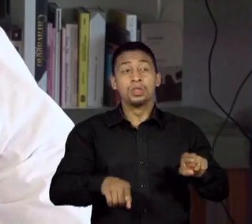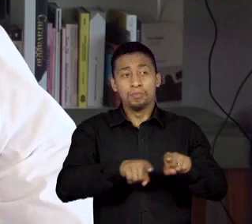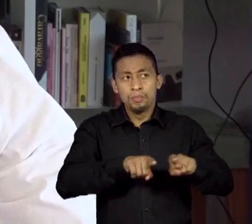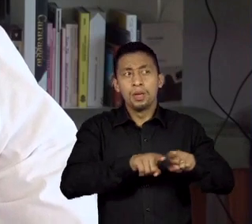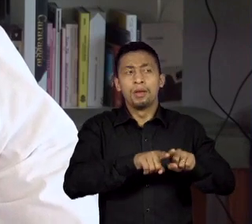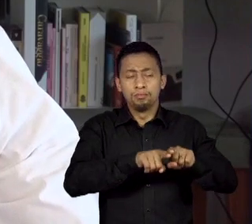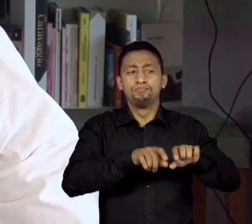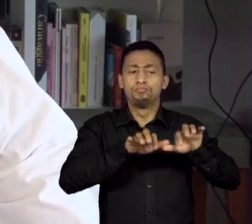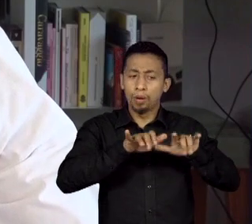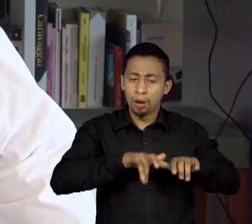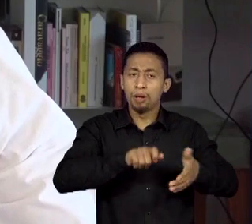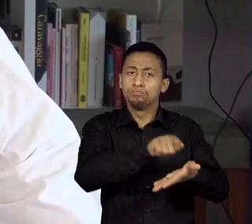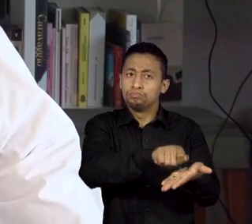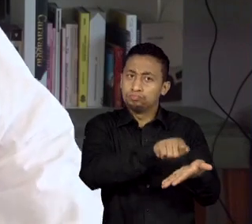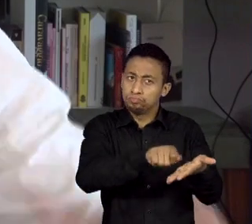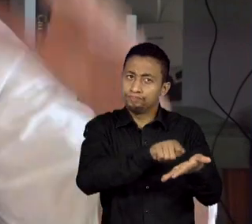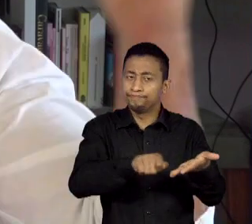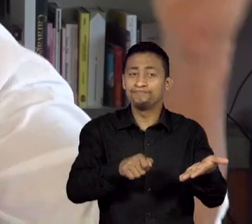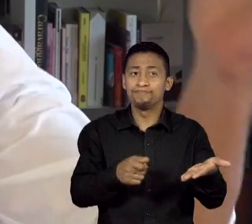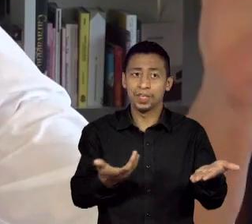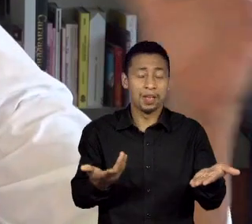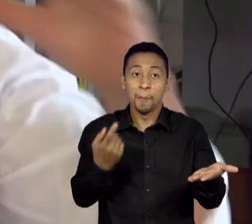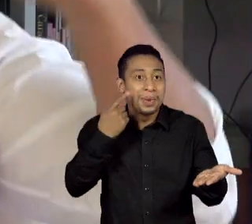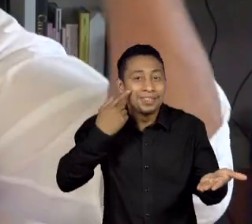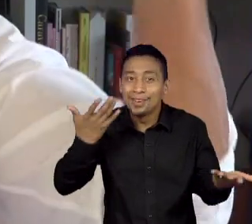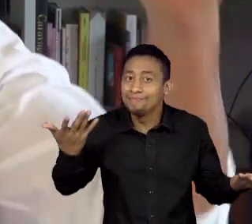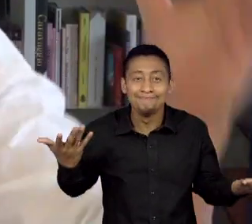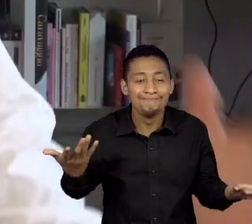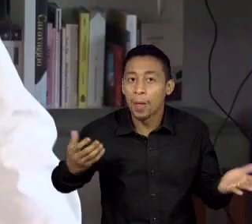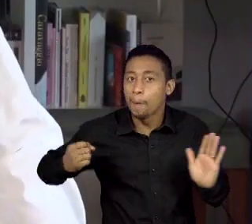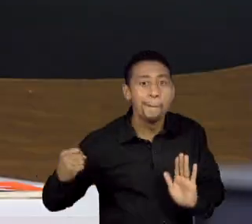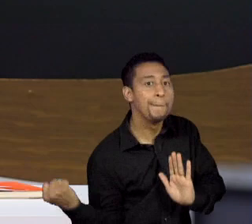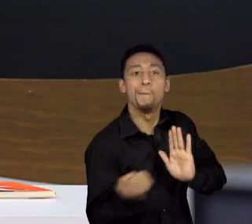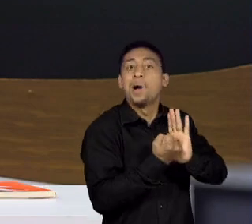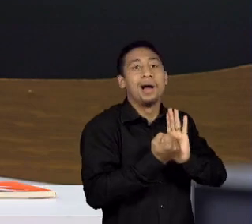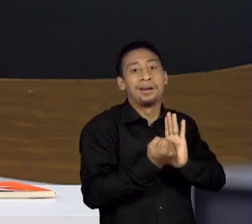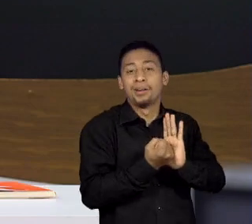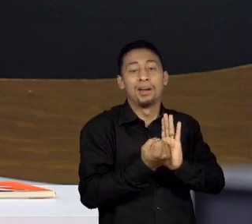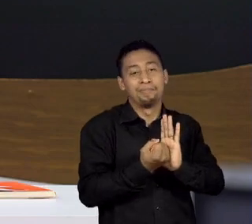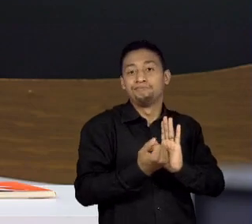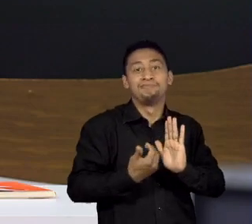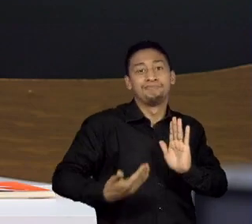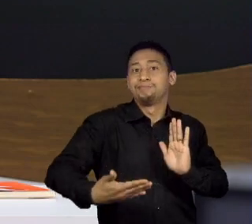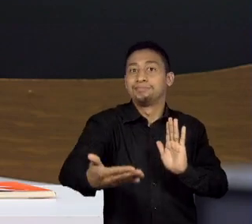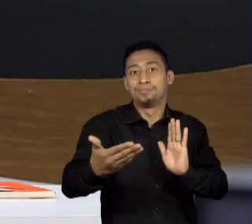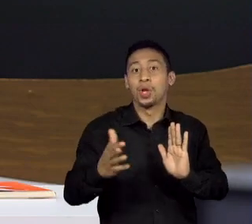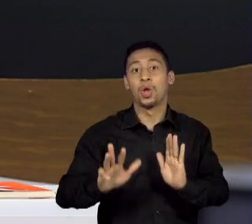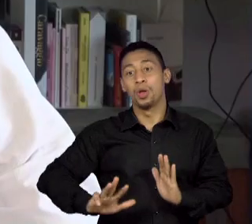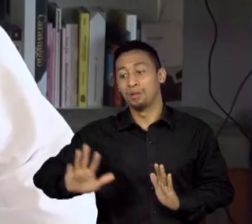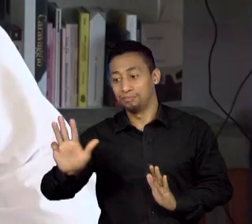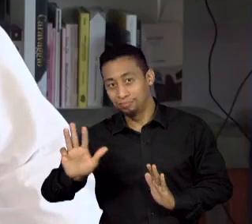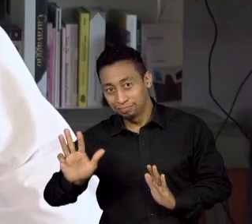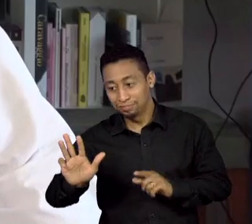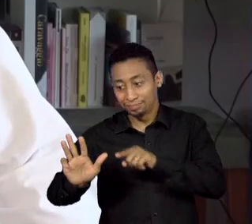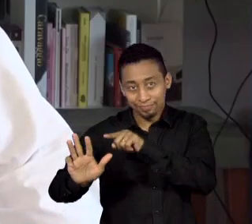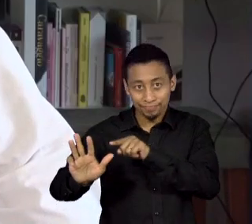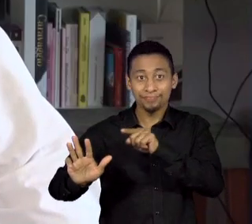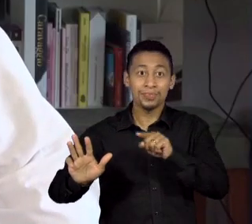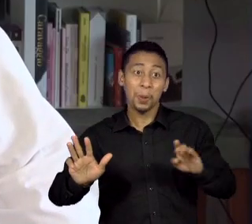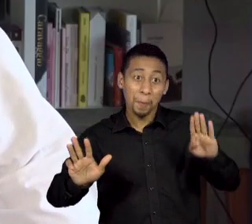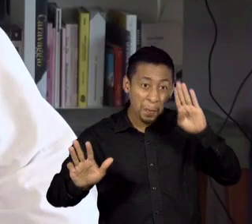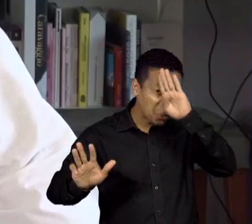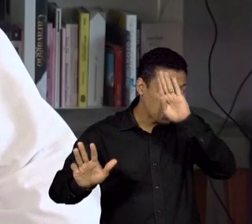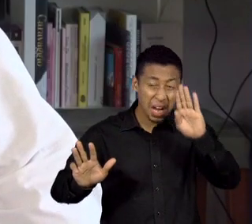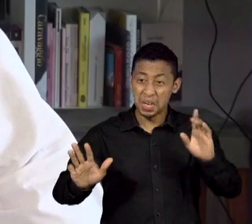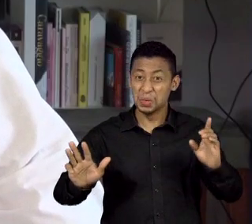roteirista, eu acho que é o debate do século, seria o debate do século. Lula e Bolsonaro. Como diretor e roteirista, se você me perguntar qual o debate